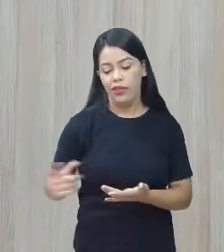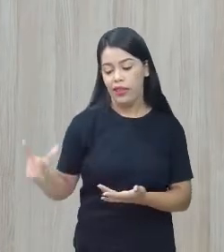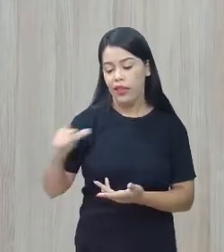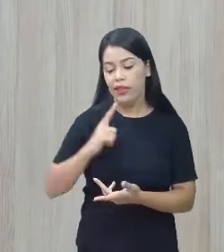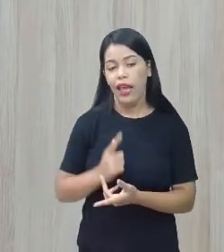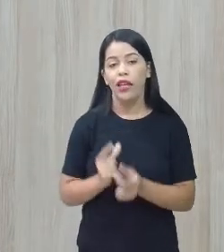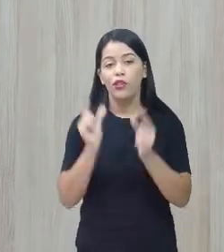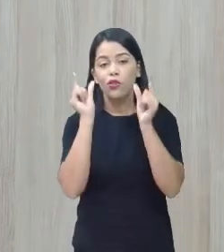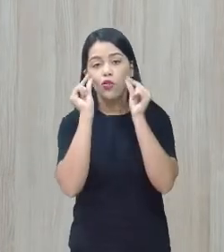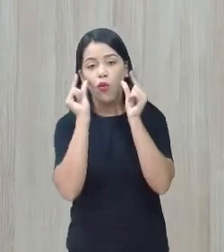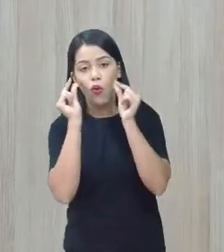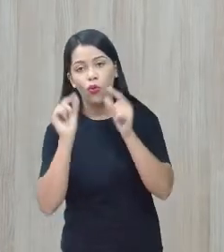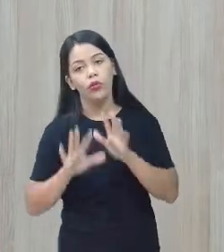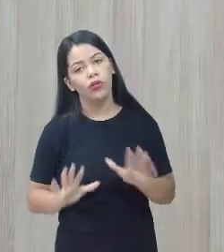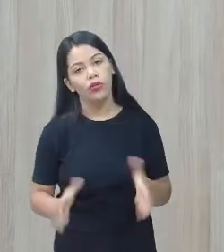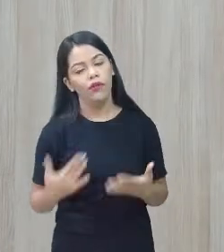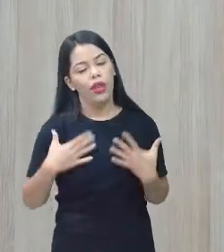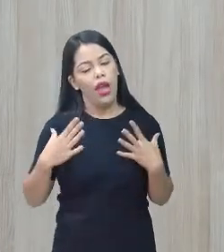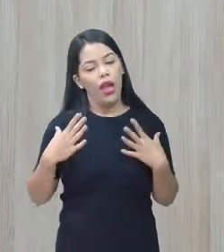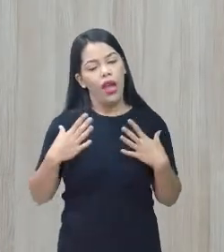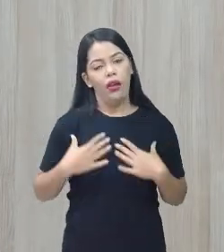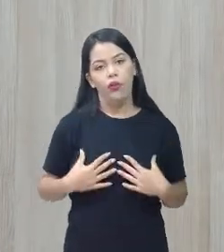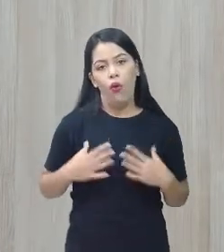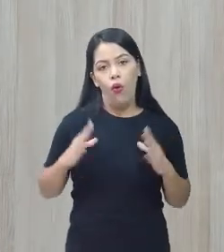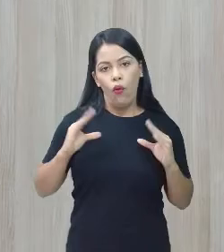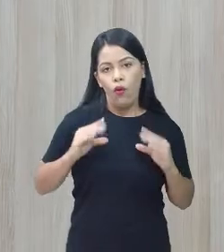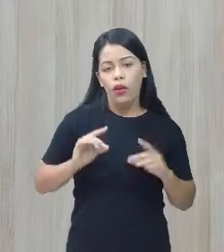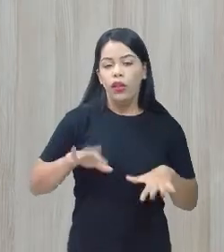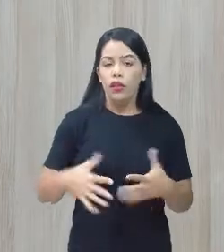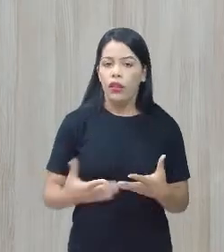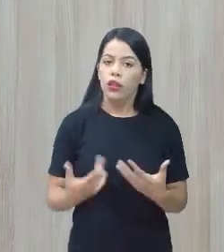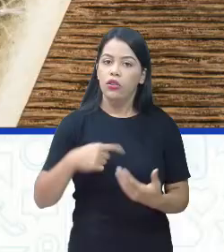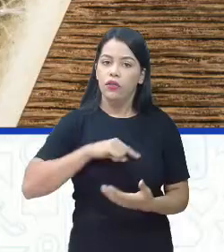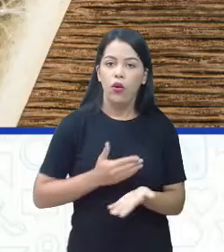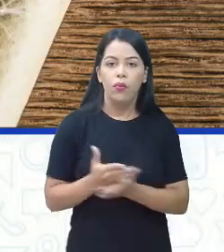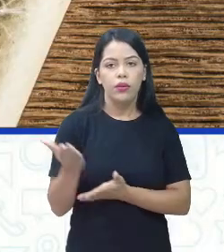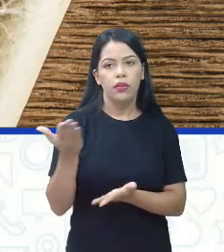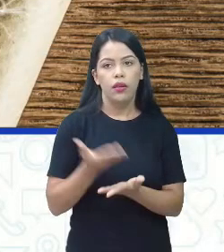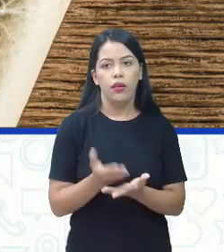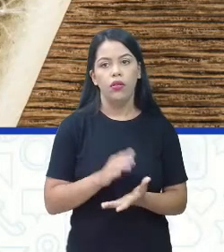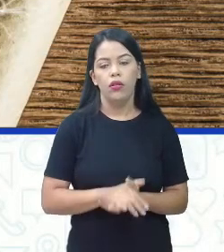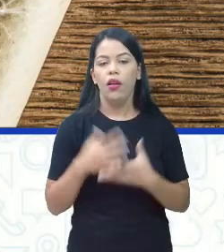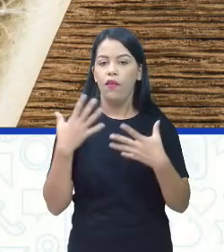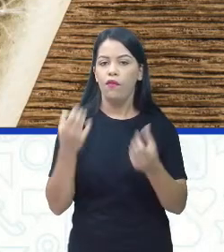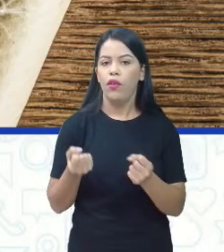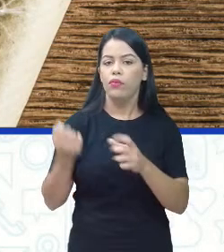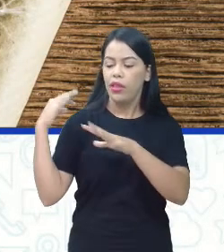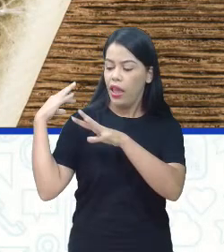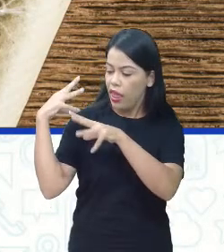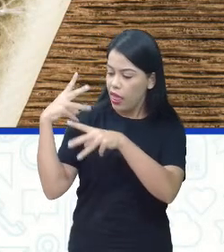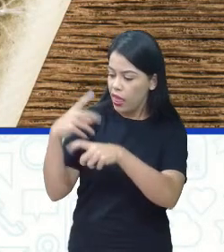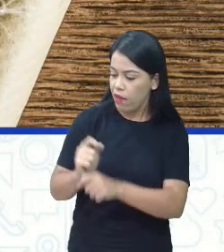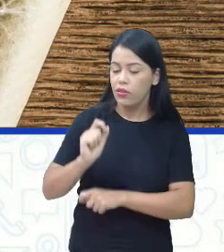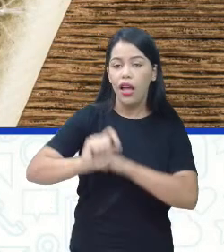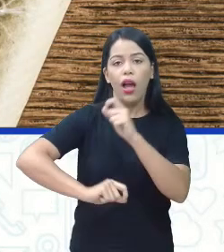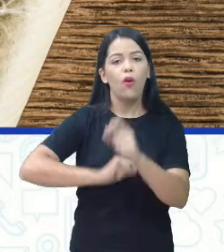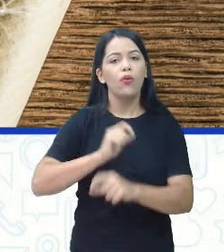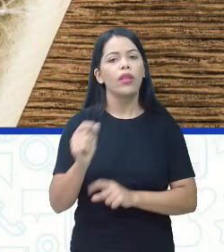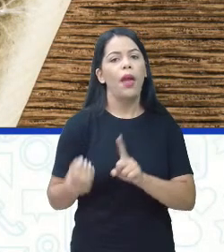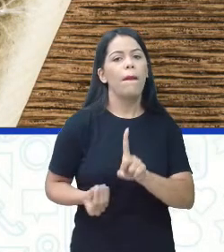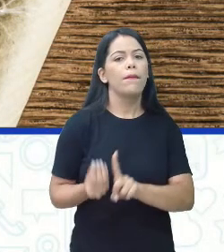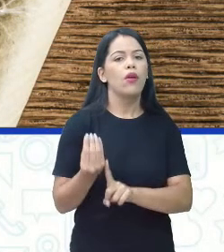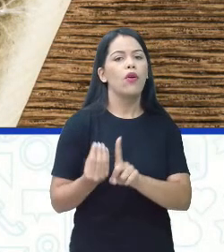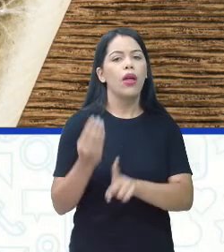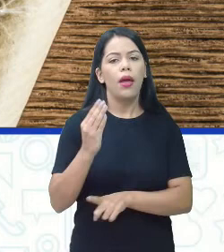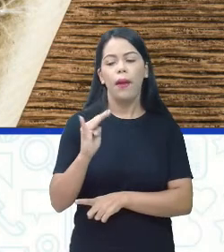vamos começar a aula de hoje. Antes da gente começar, vamos revisar o que é biografia. Biografia é o quê?